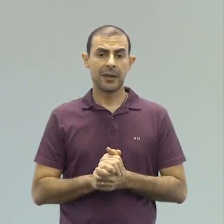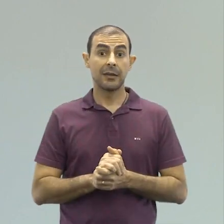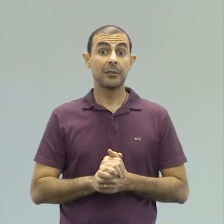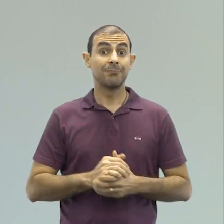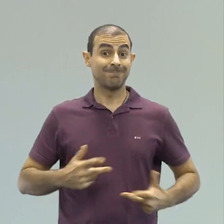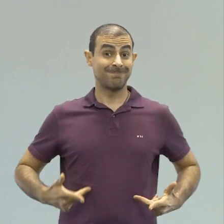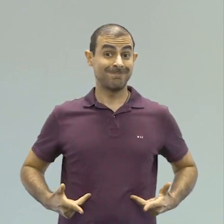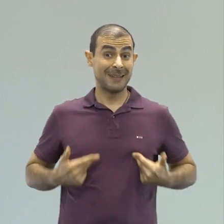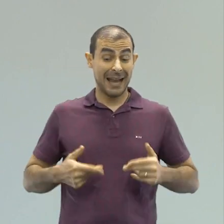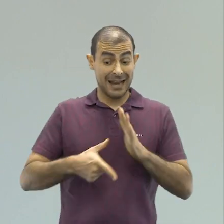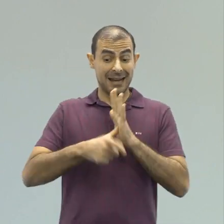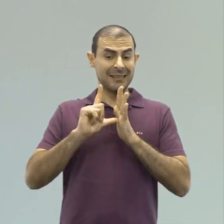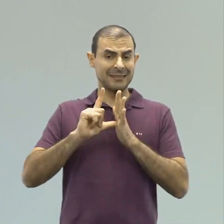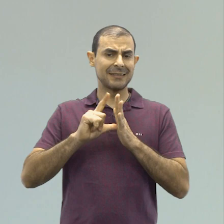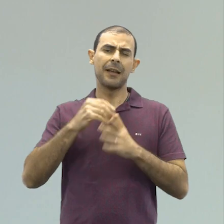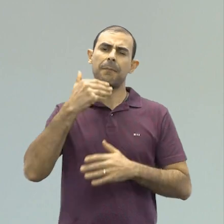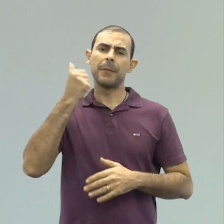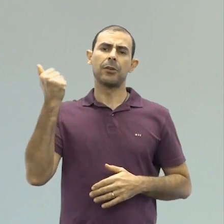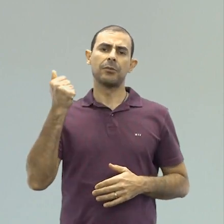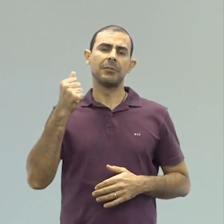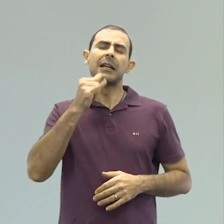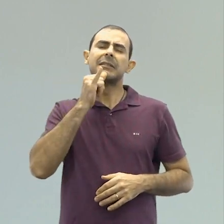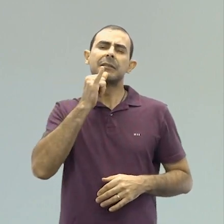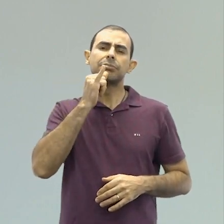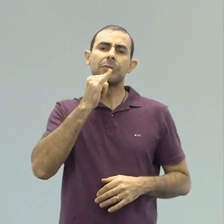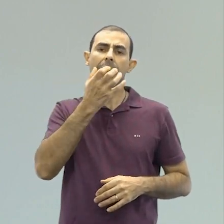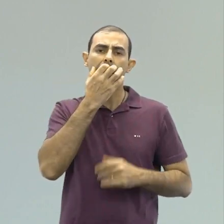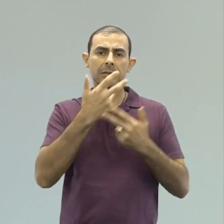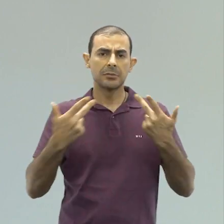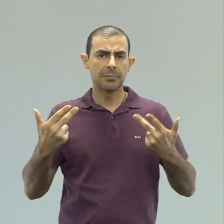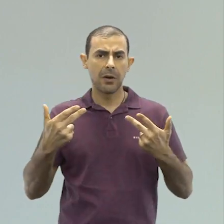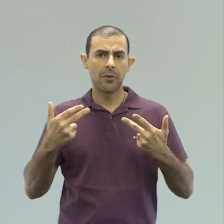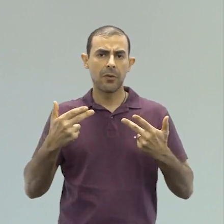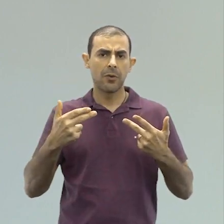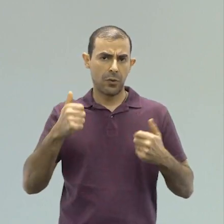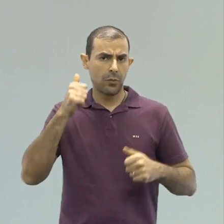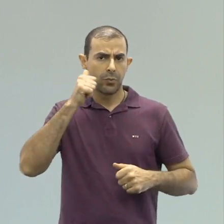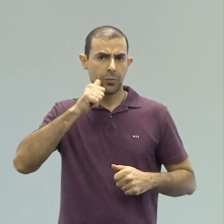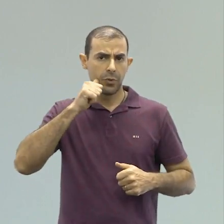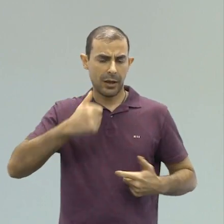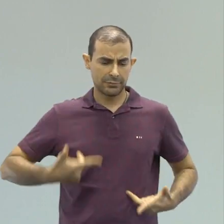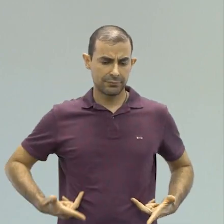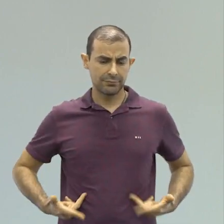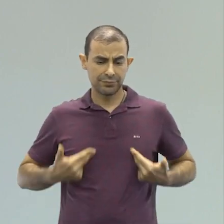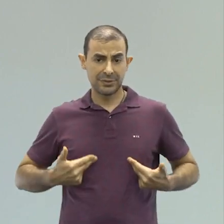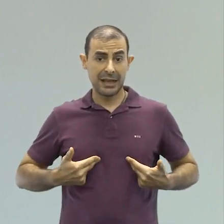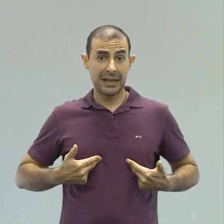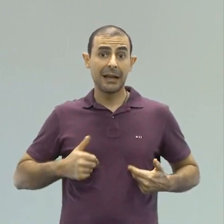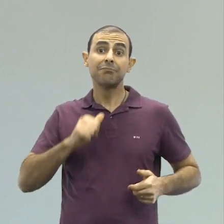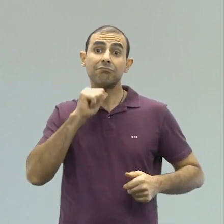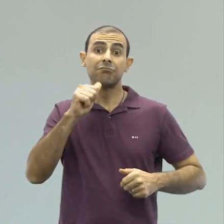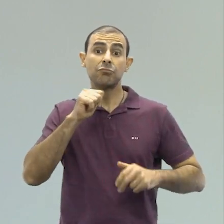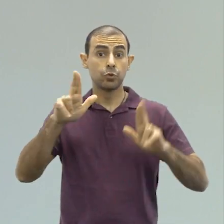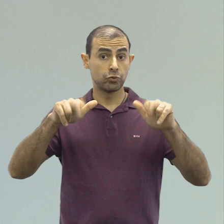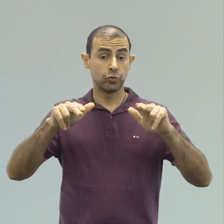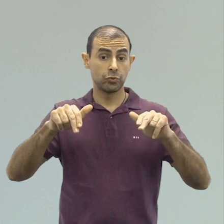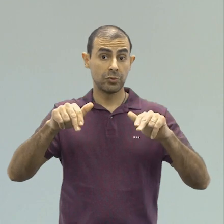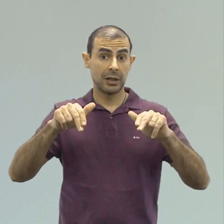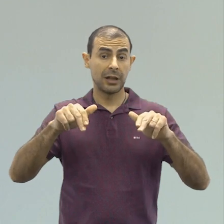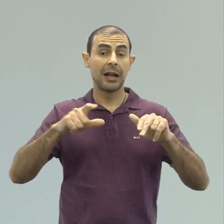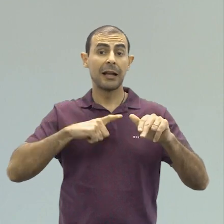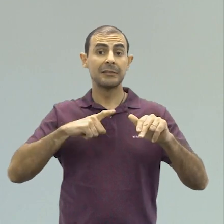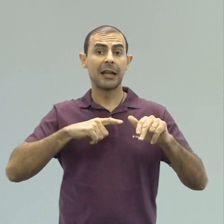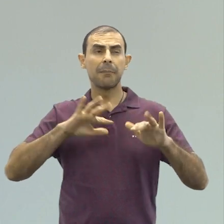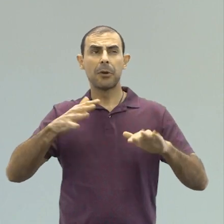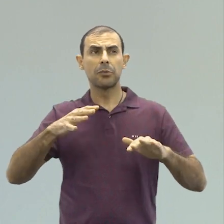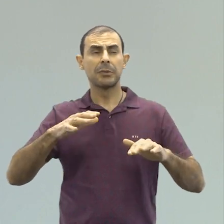castração, melhor para o animal. Por exemplo, se a fêmea ela é castrada antes do primeiro cio dela, geralmente fêmeas, caninos, com 10